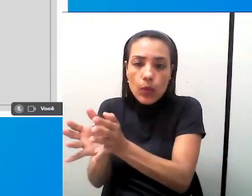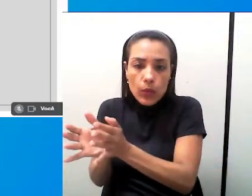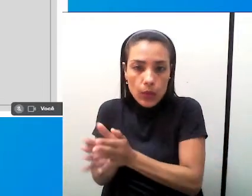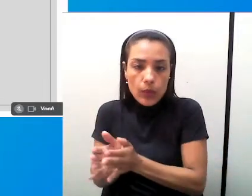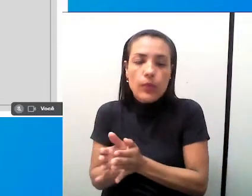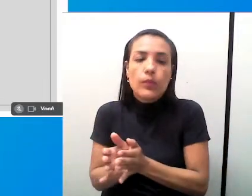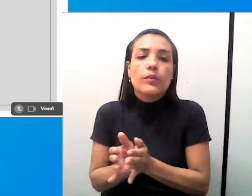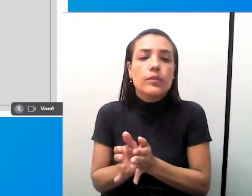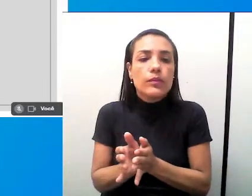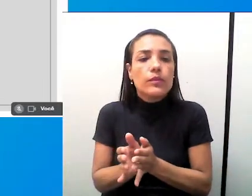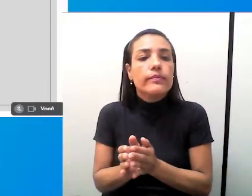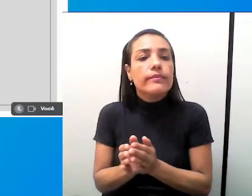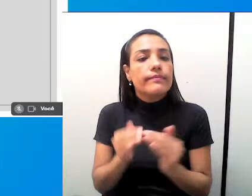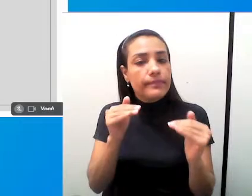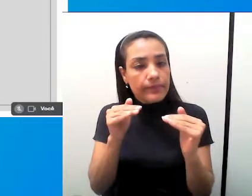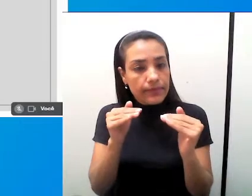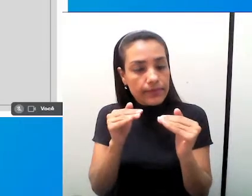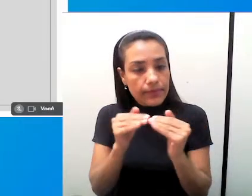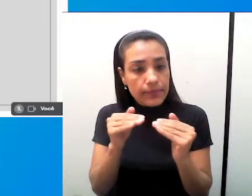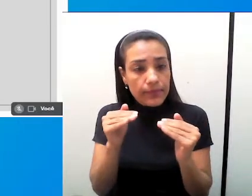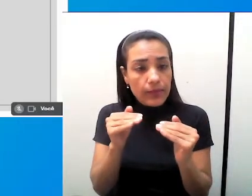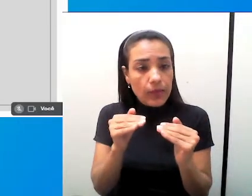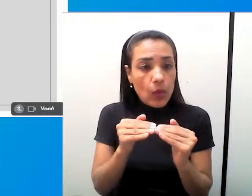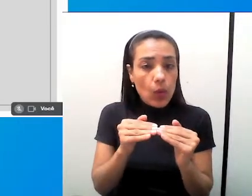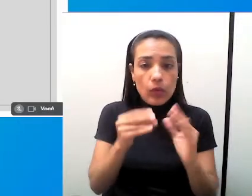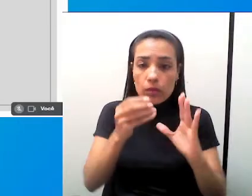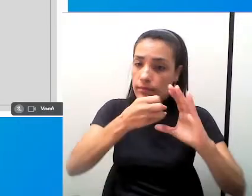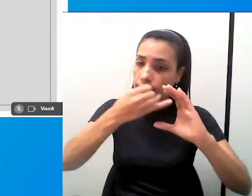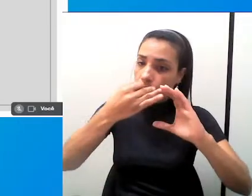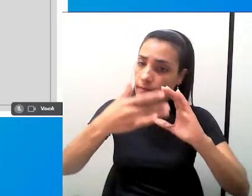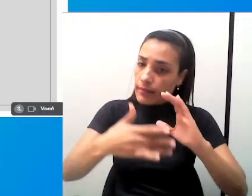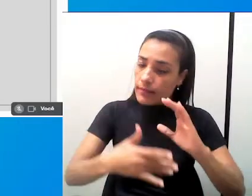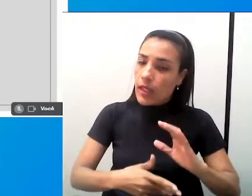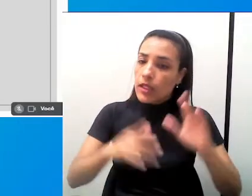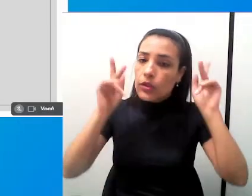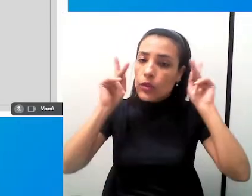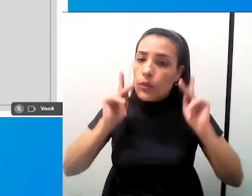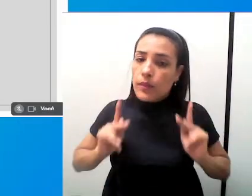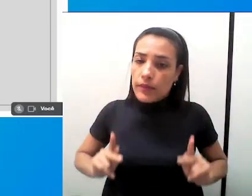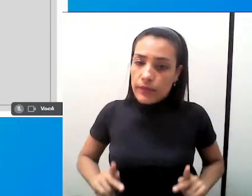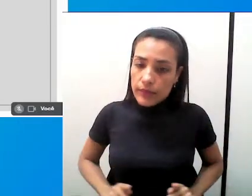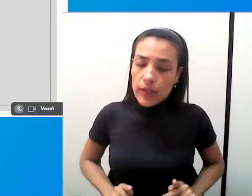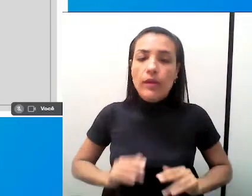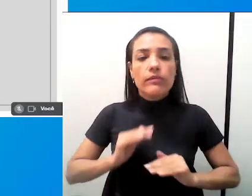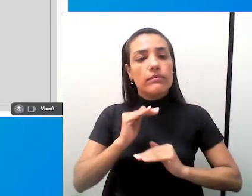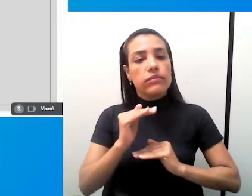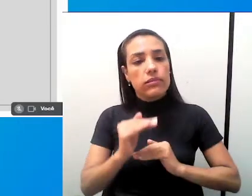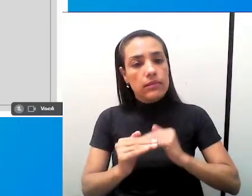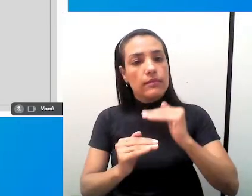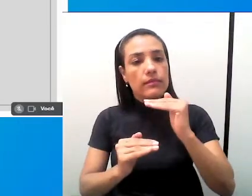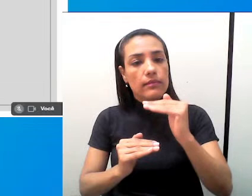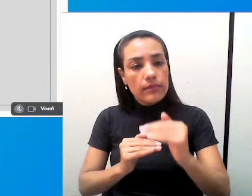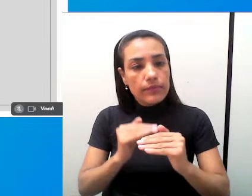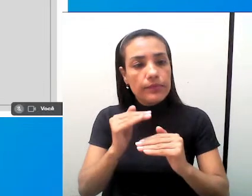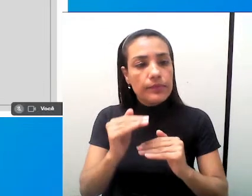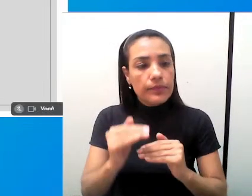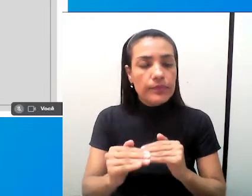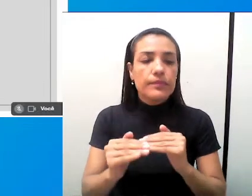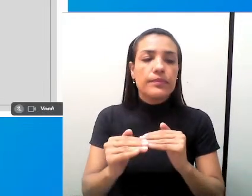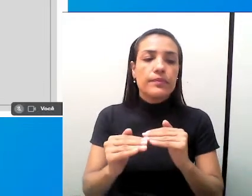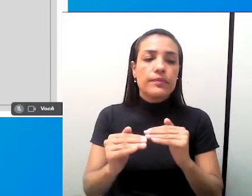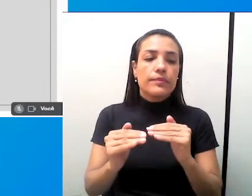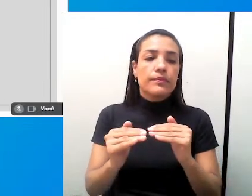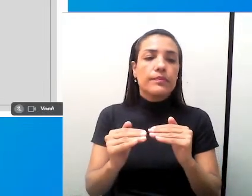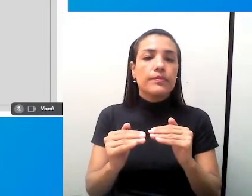de acordo com as afinidades, né, foram desenvolvendo, por meio de um processo, né,